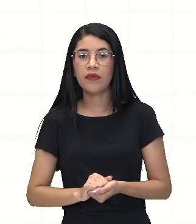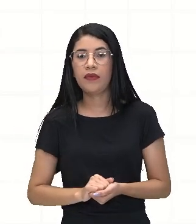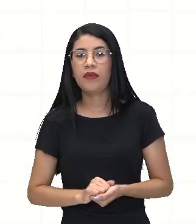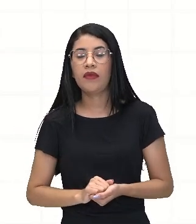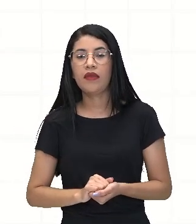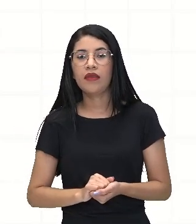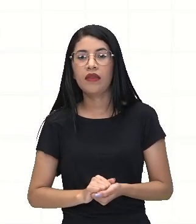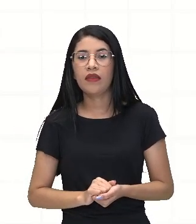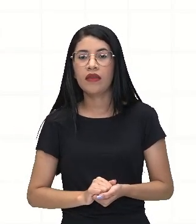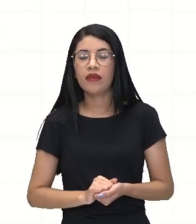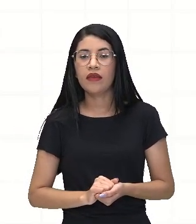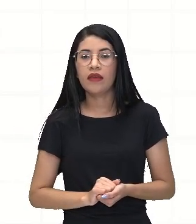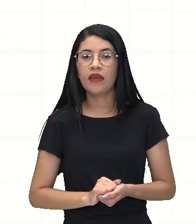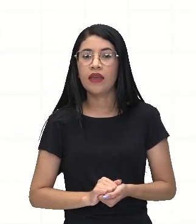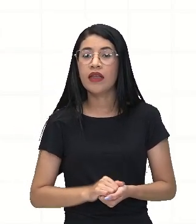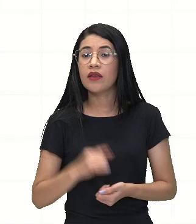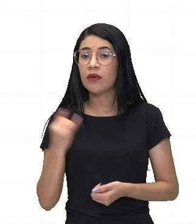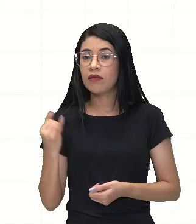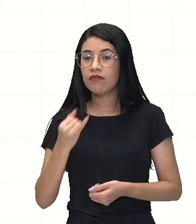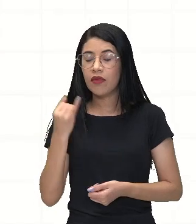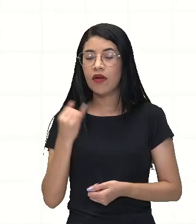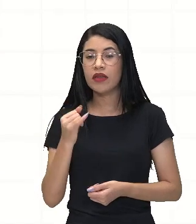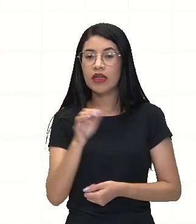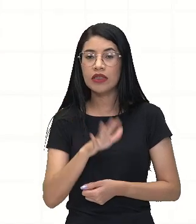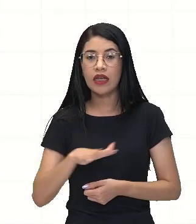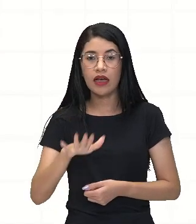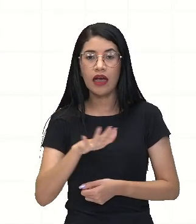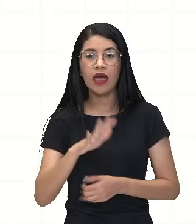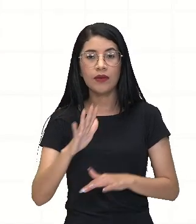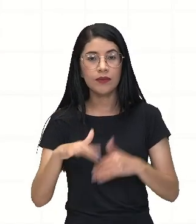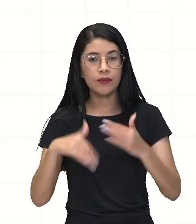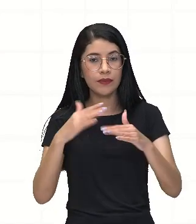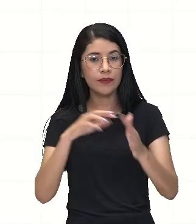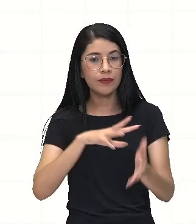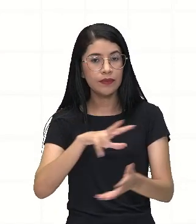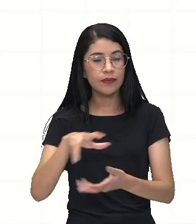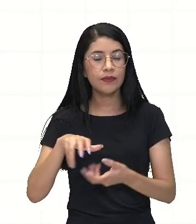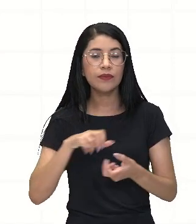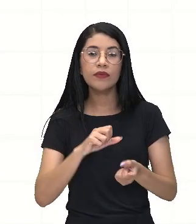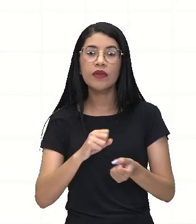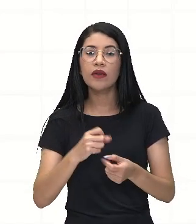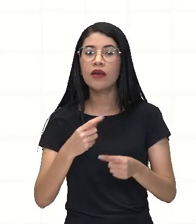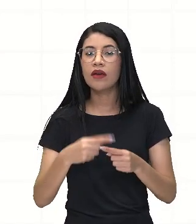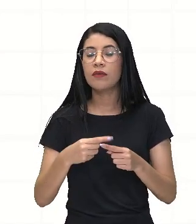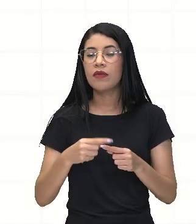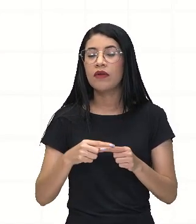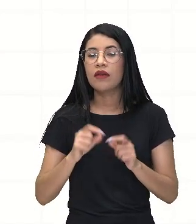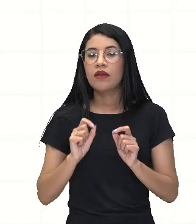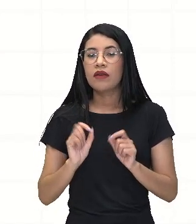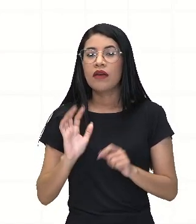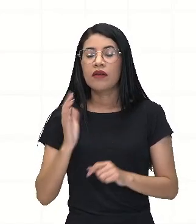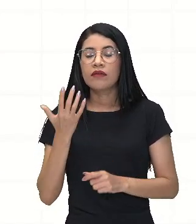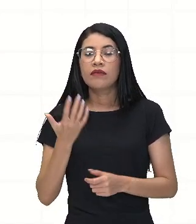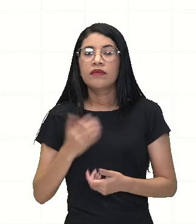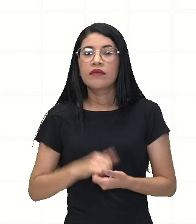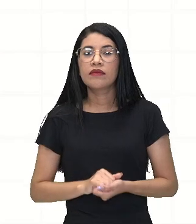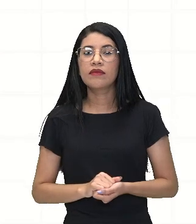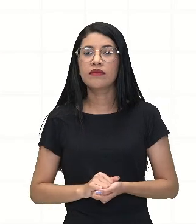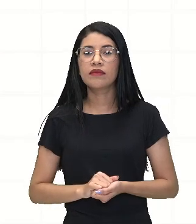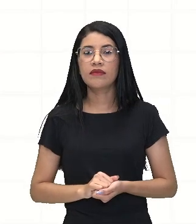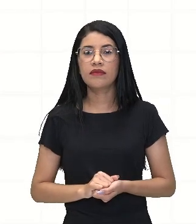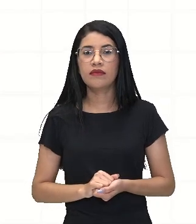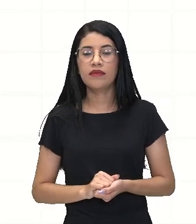prática muito importante dentro do desenvolvimento sustentável, né? O manejo florestal, ele